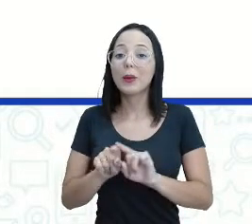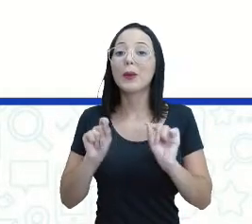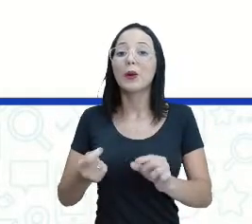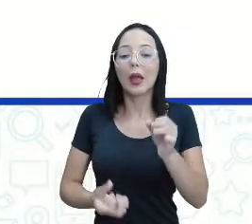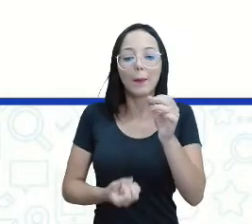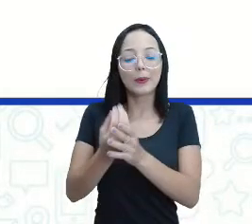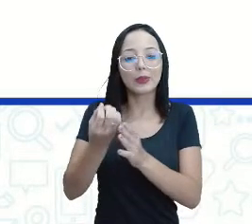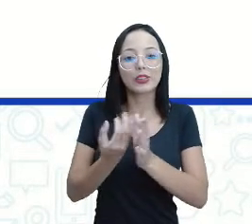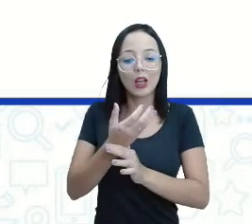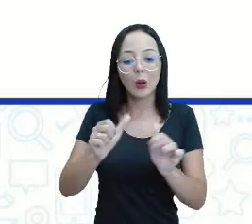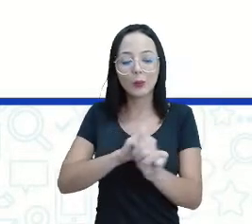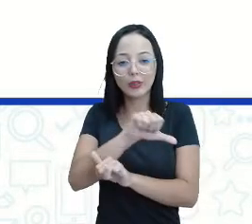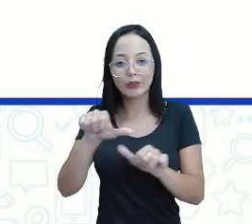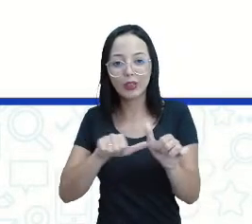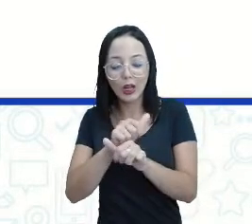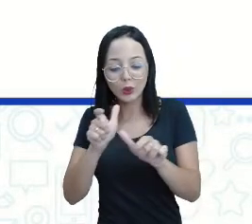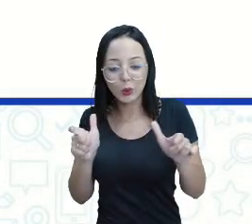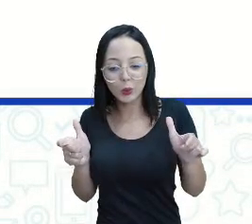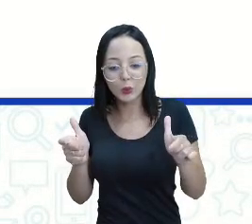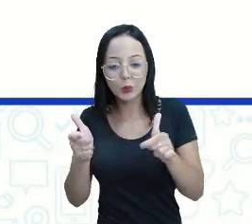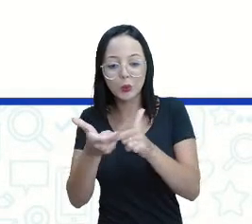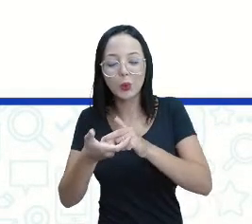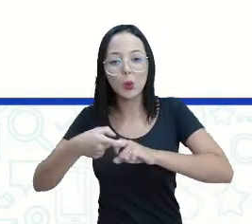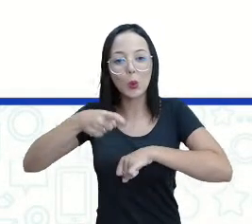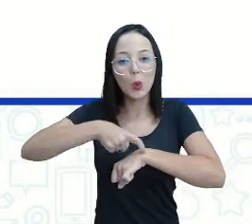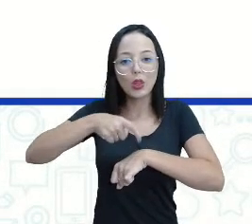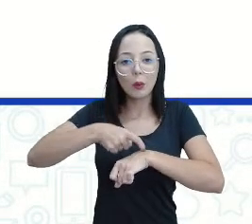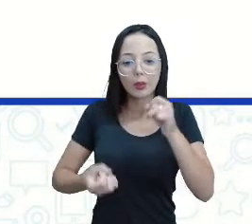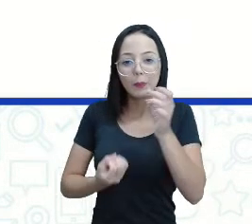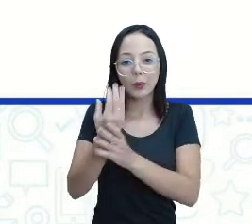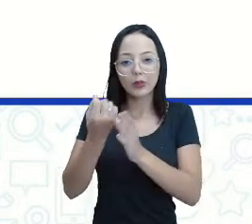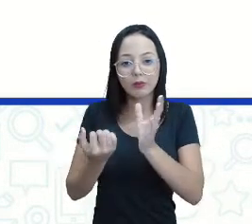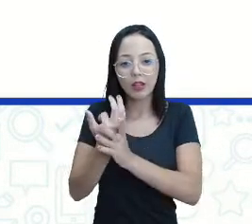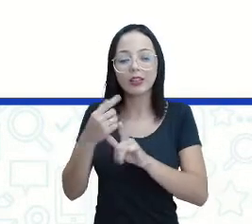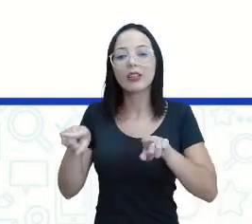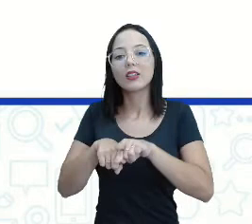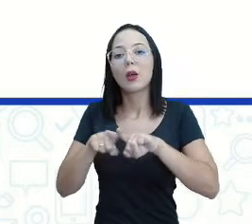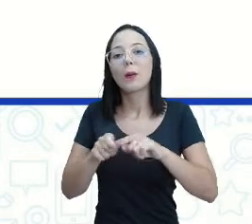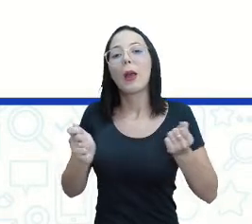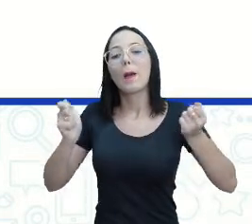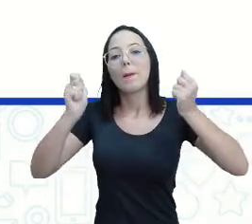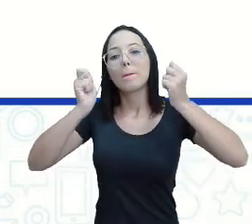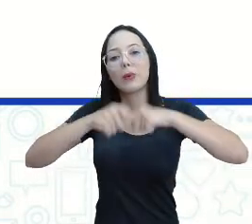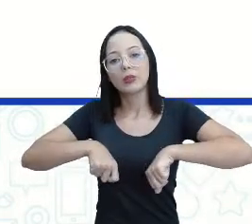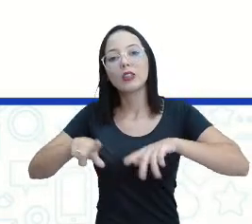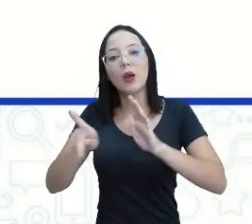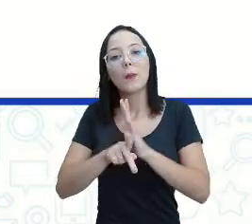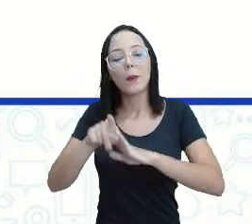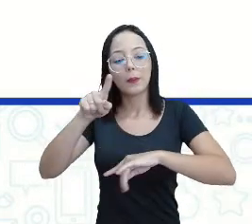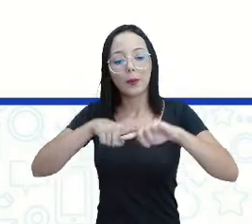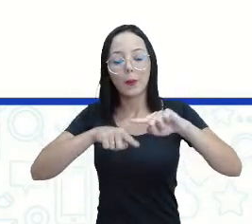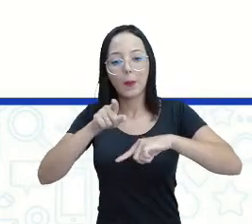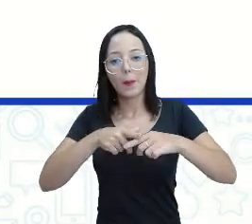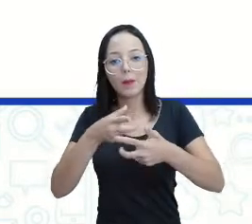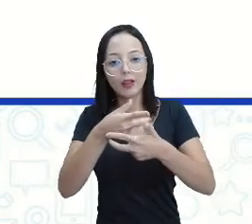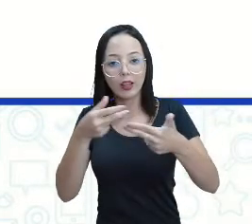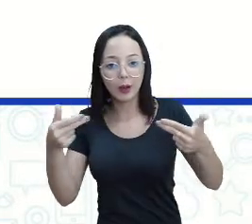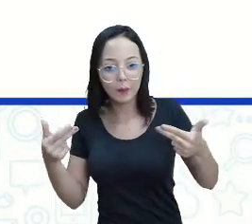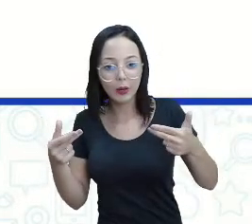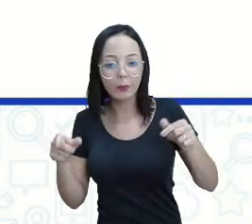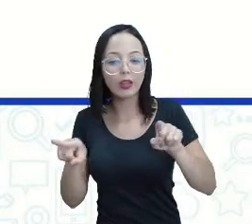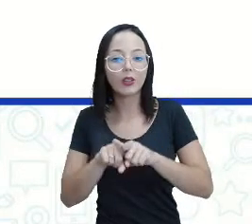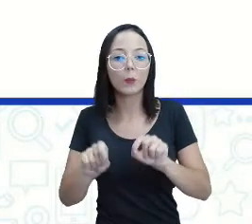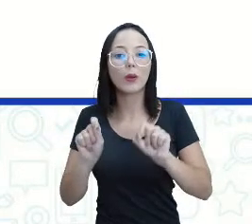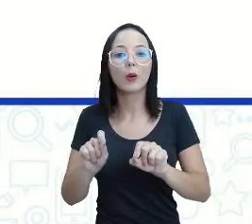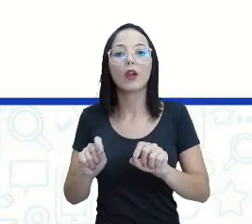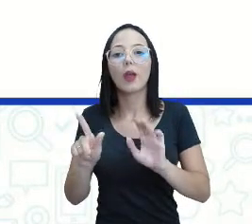modificou, diminuindo o tempo e o aumento da produtividade. As invenções foram possíveis, o melhor escoamento da matéria-prima, bem como de